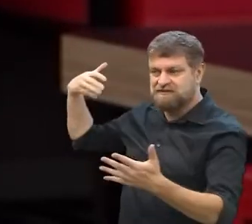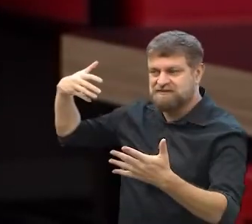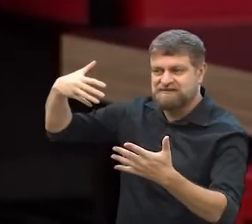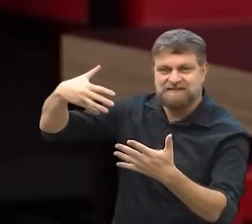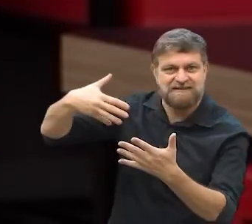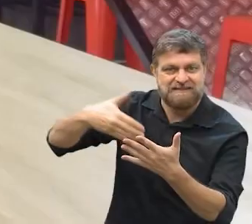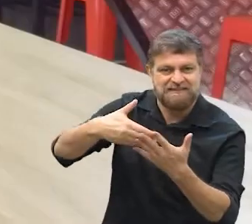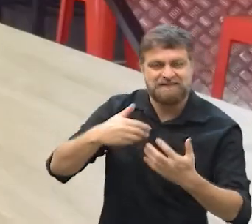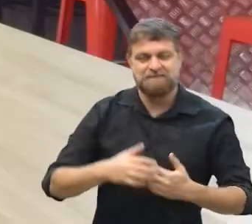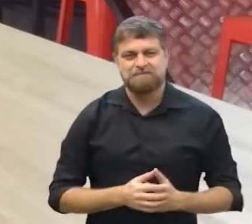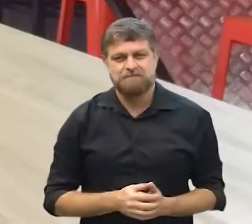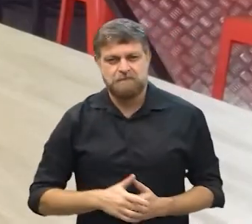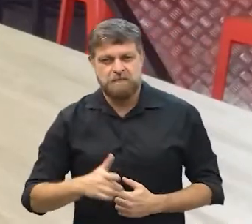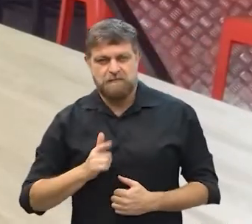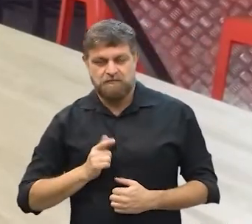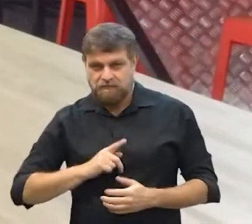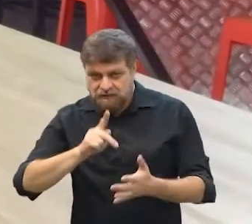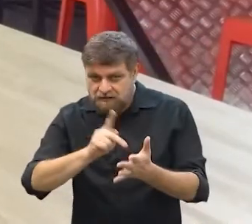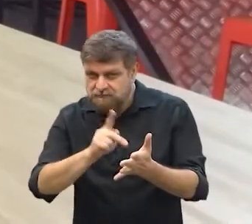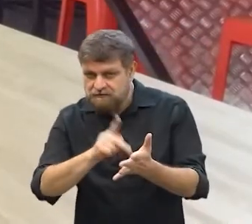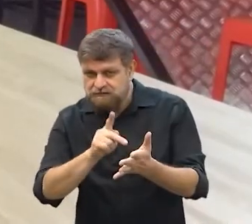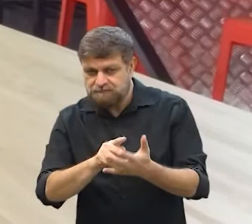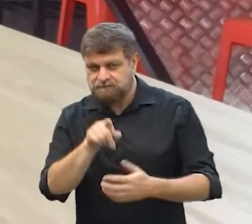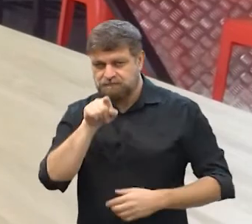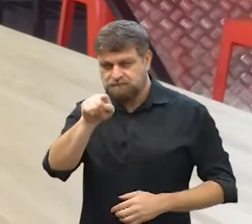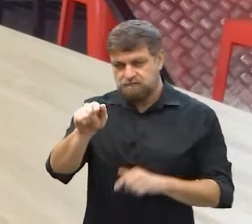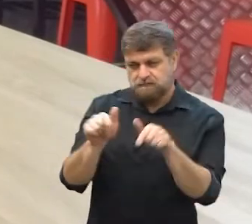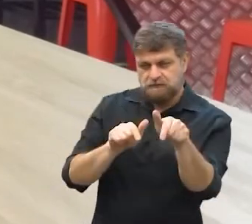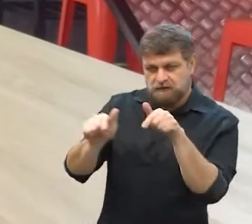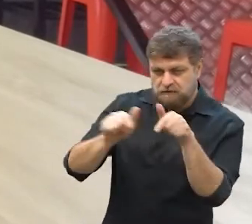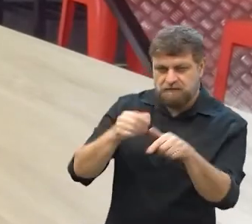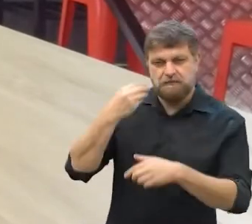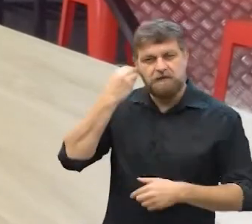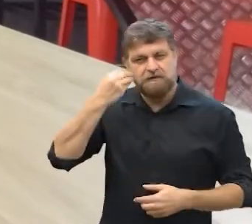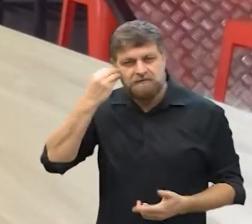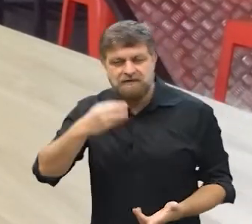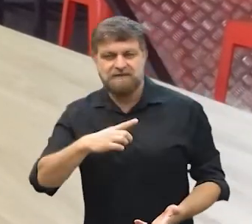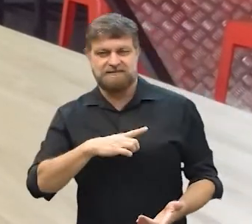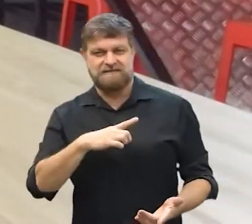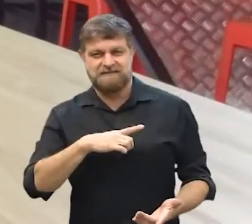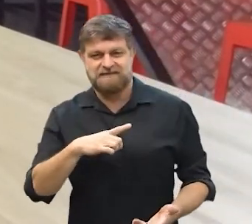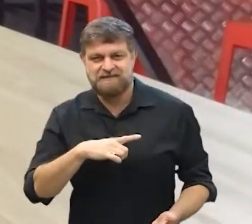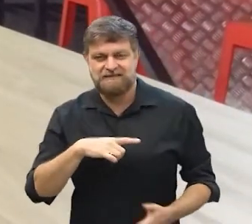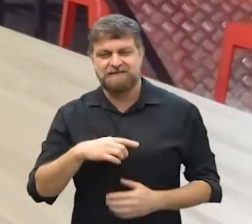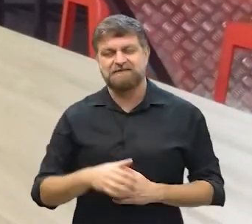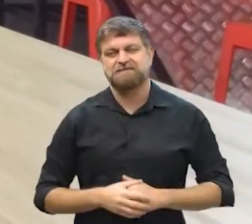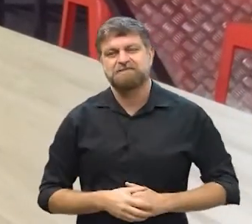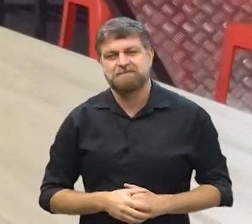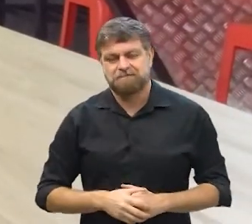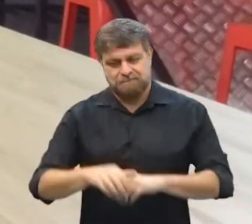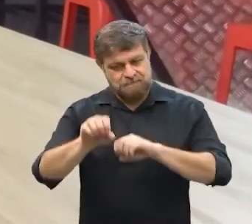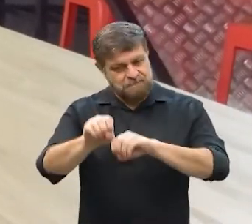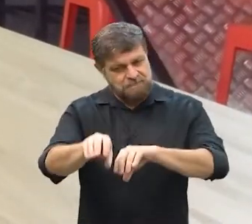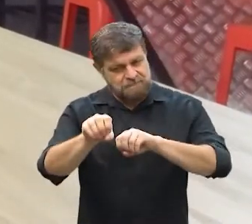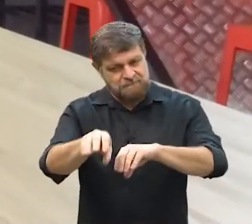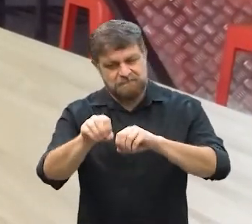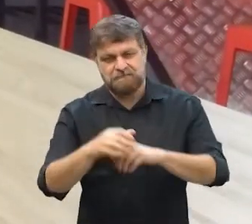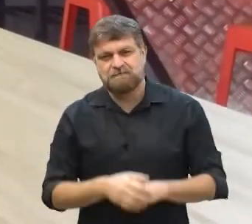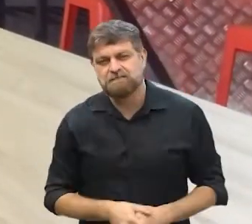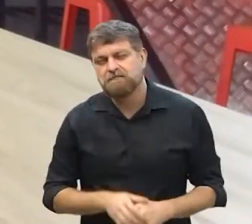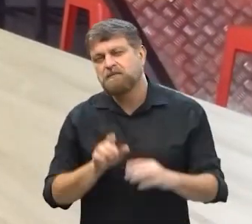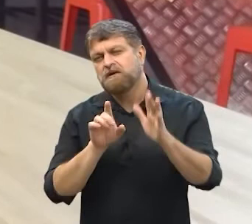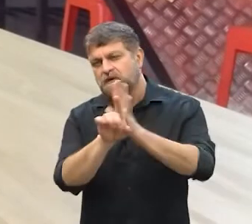chegarmos nela, né? E essa é, de fato, você que trabalha com isso, não é? Nessa pegada da